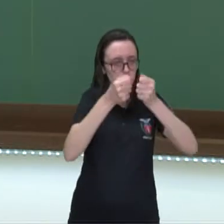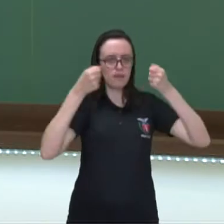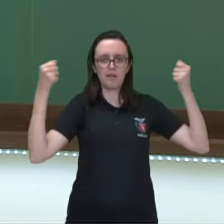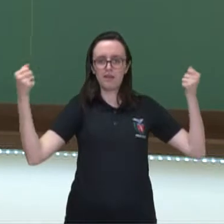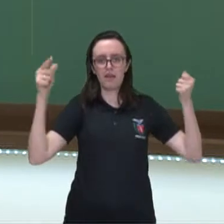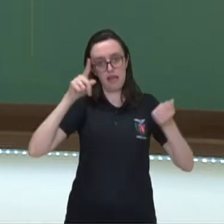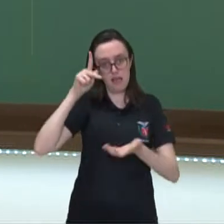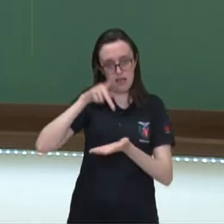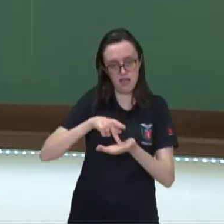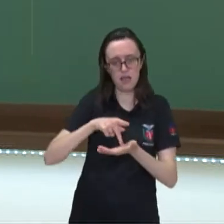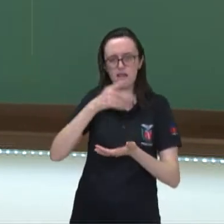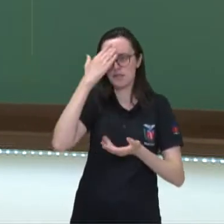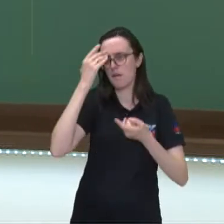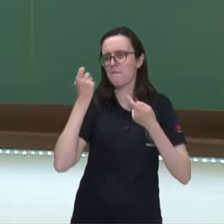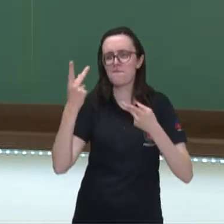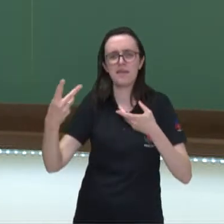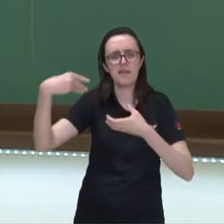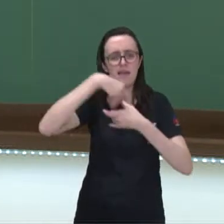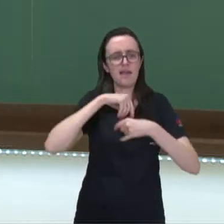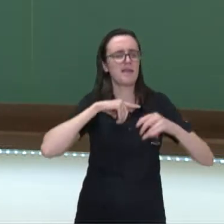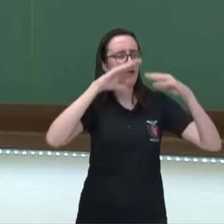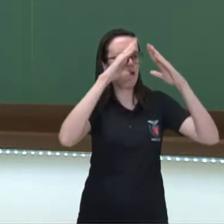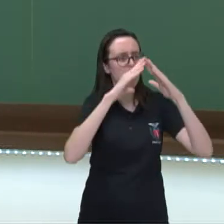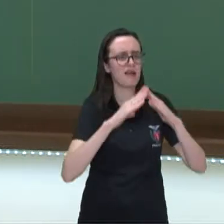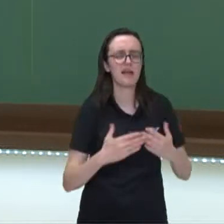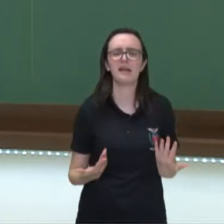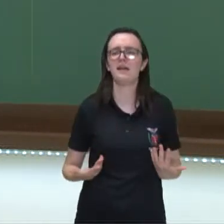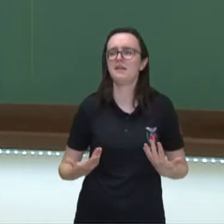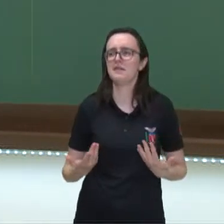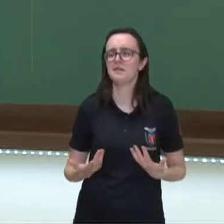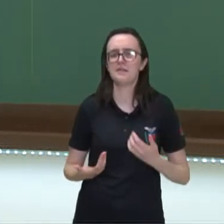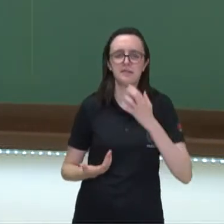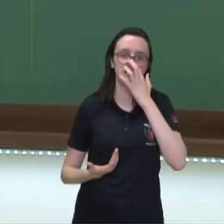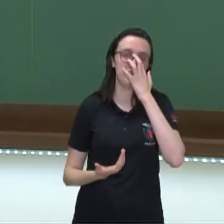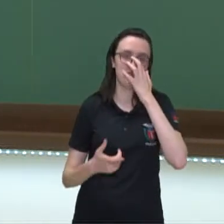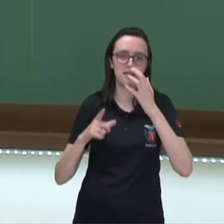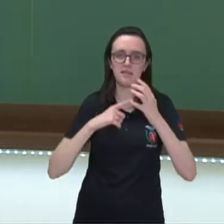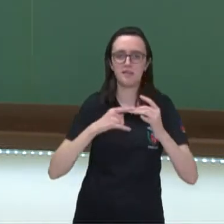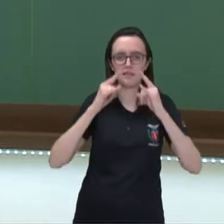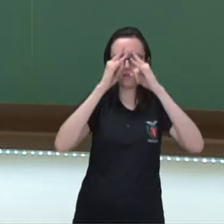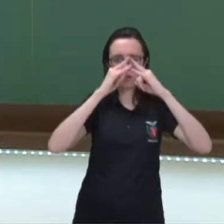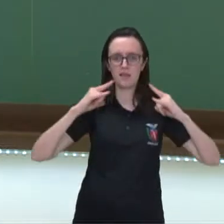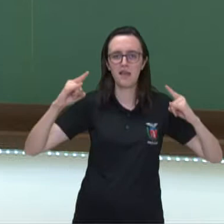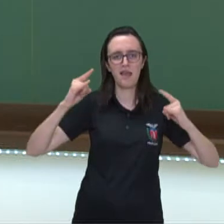exemplo, são vendidos imóveis, casas, chácaras,